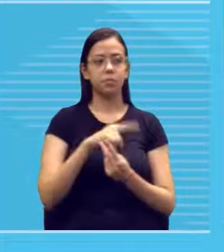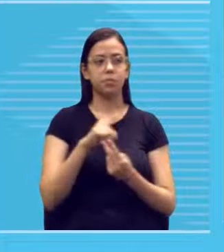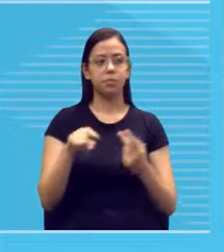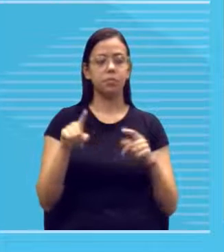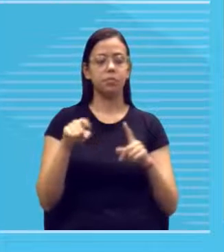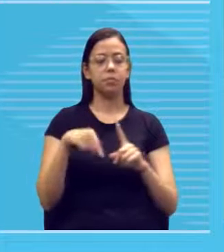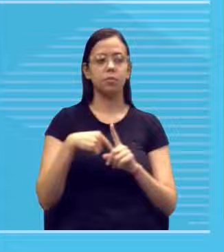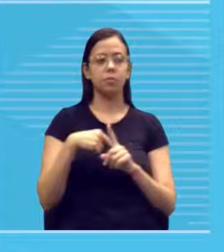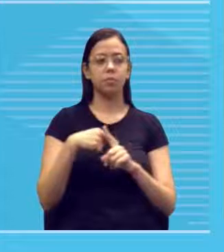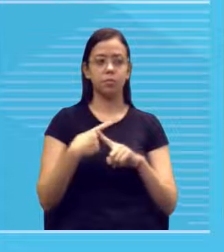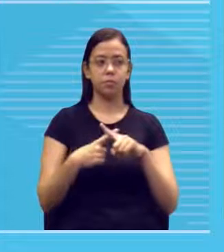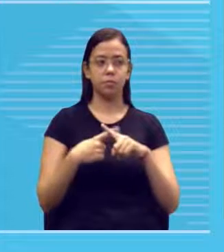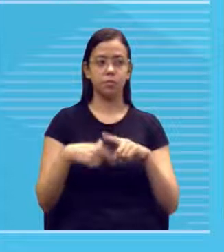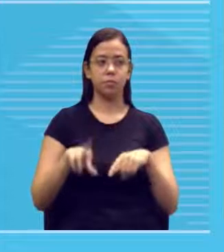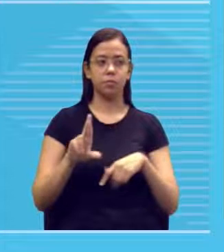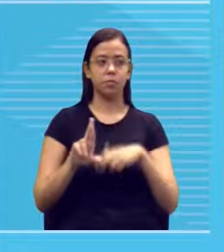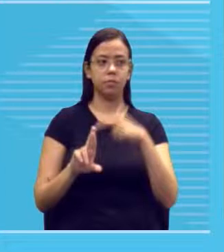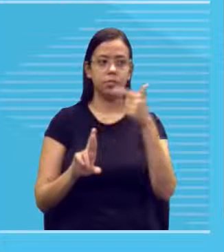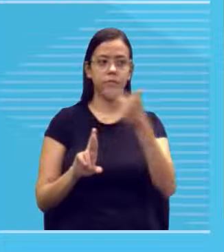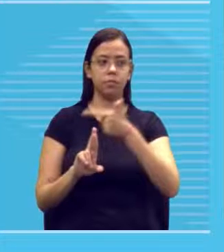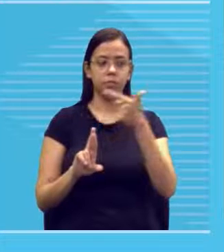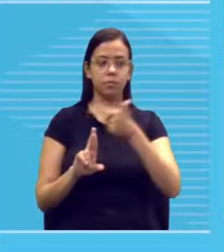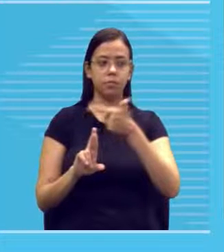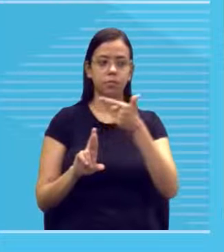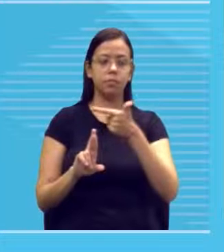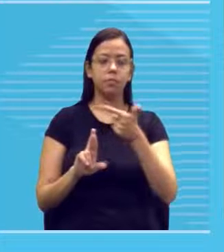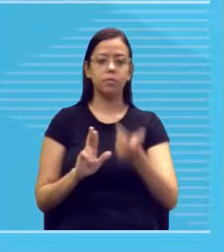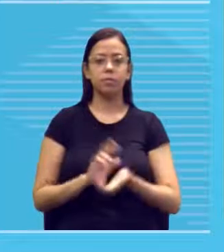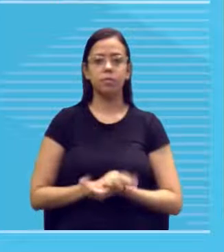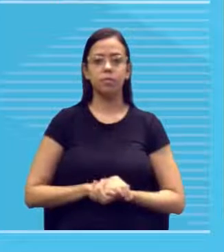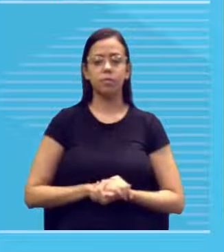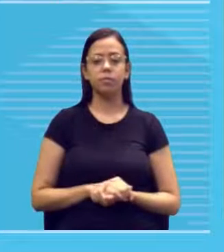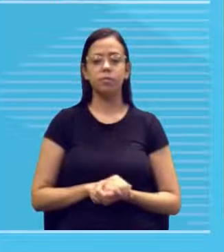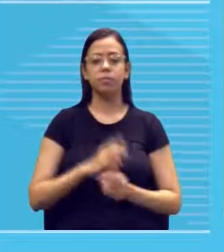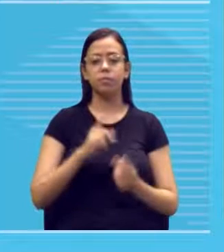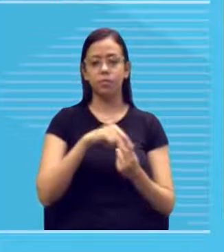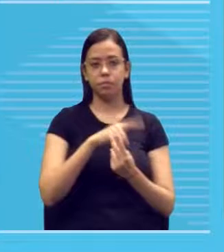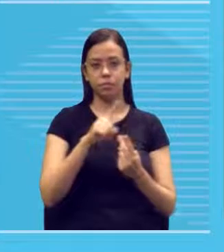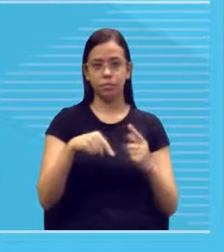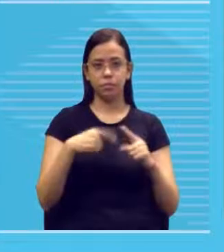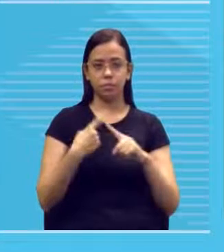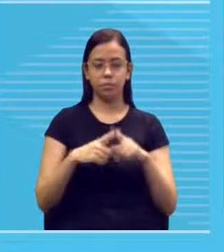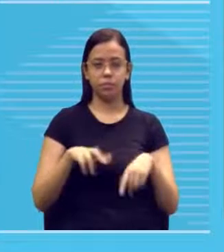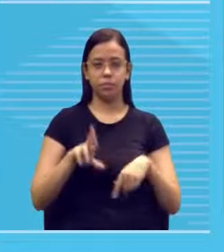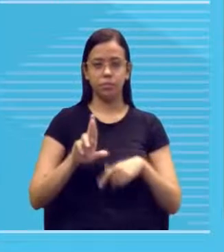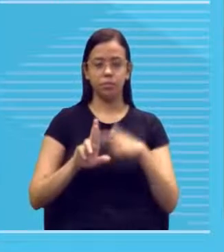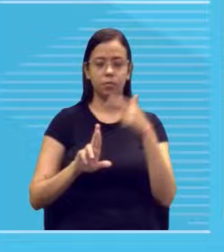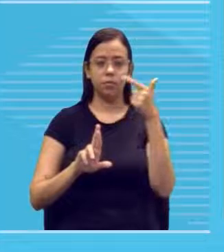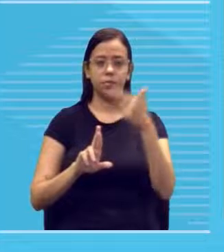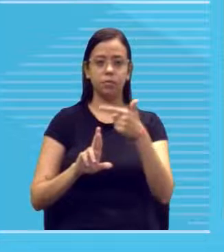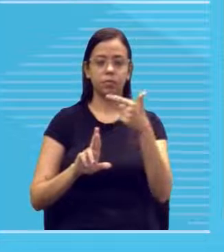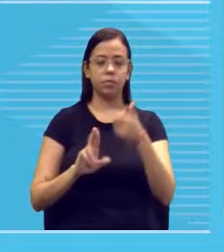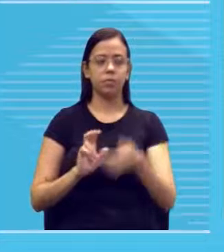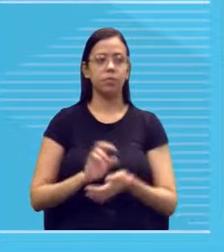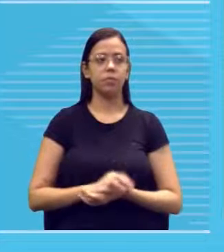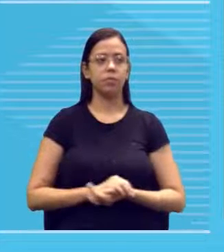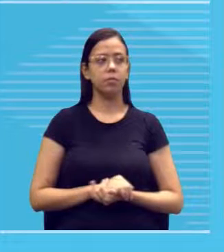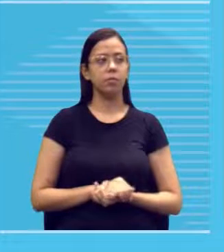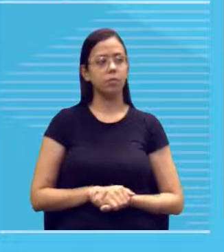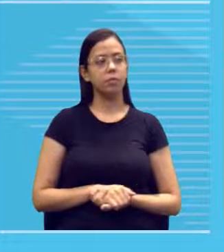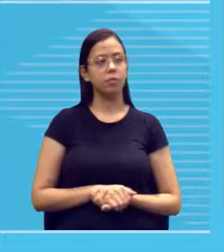R ao quadrado pi vezes o raio ao quadrado tá